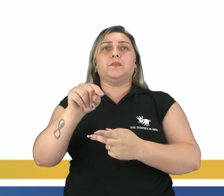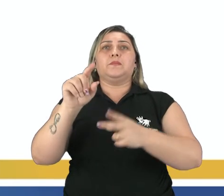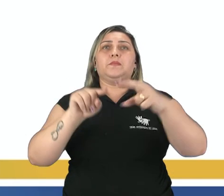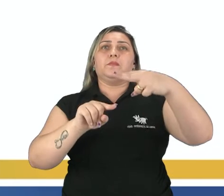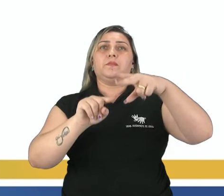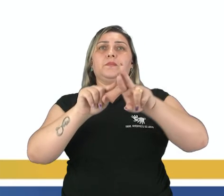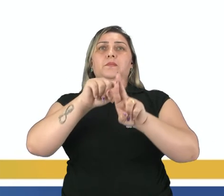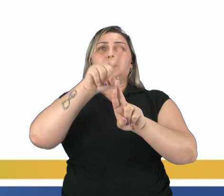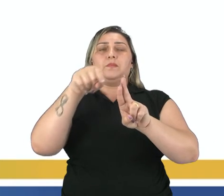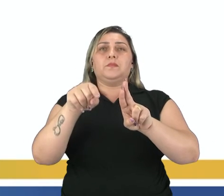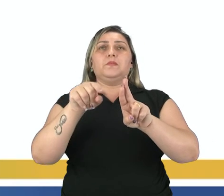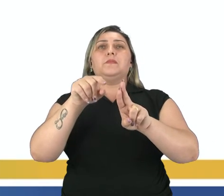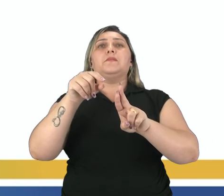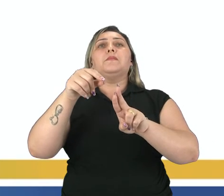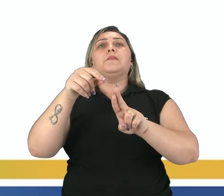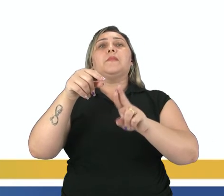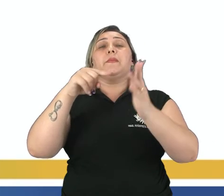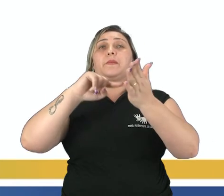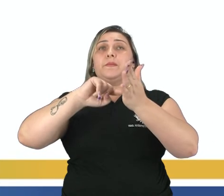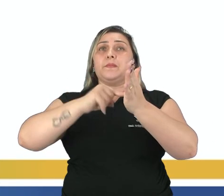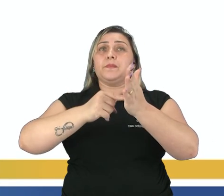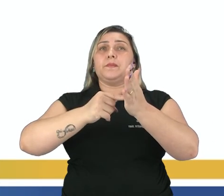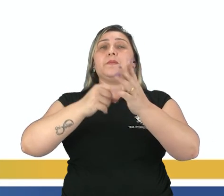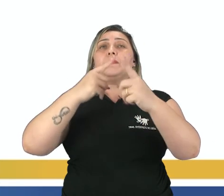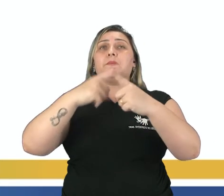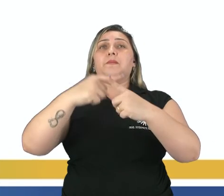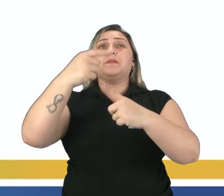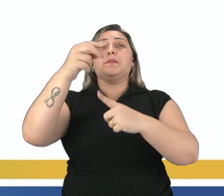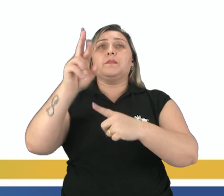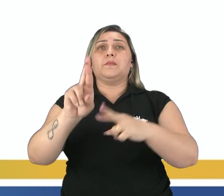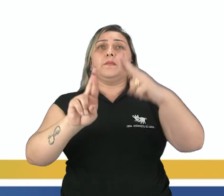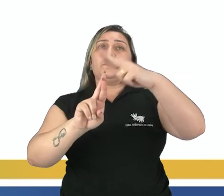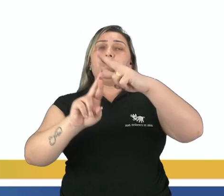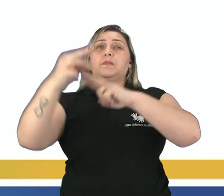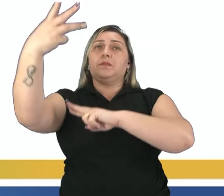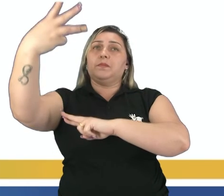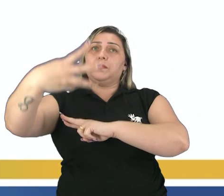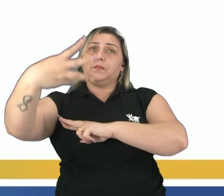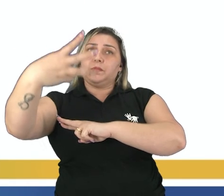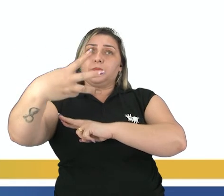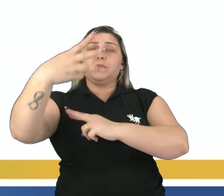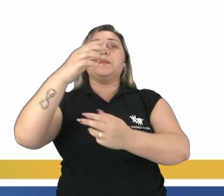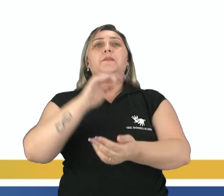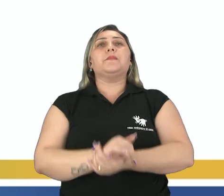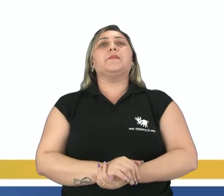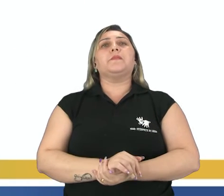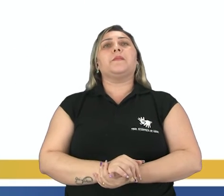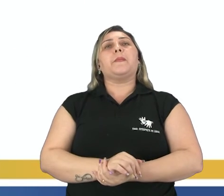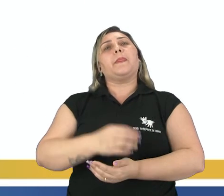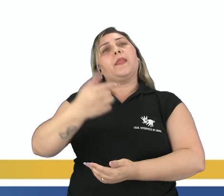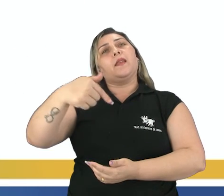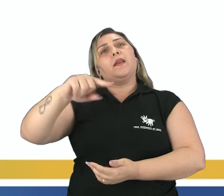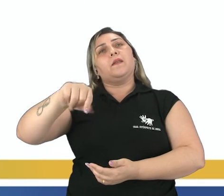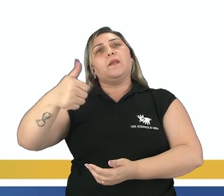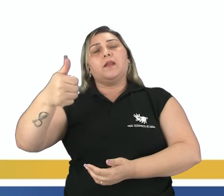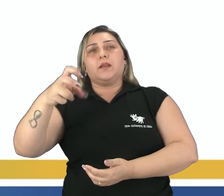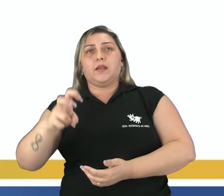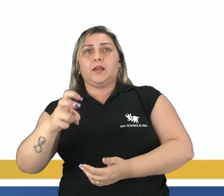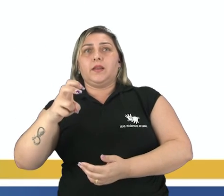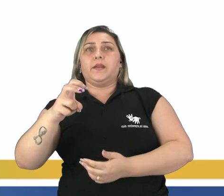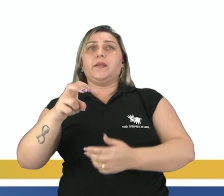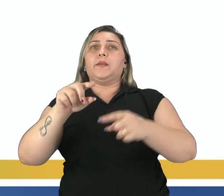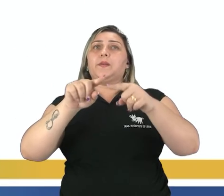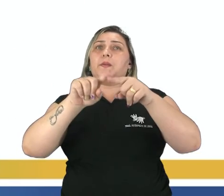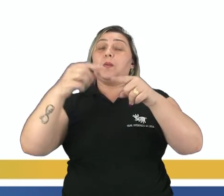4 vezes o π, 3,14, vezes o raio, que é 7,15, e eleva